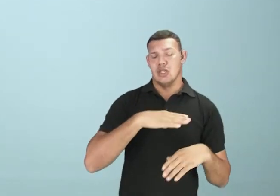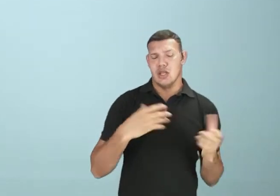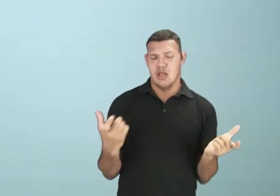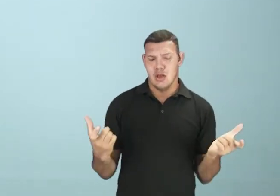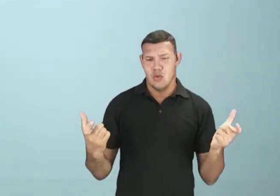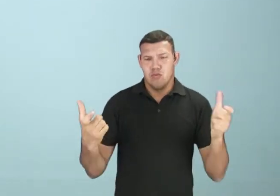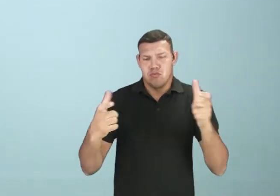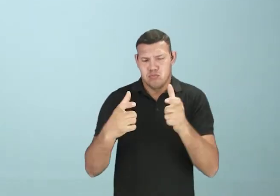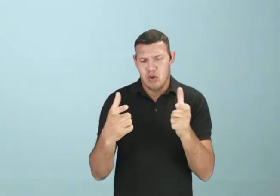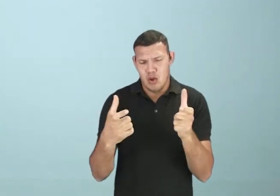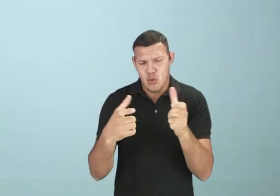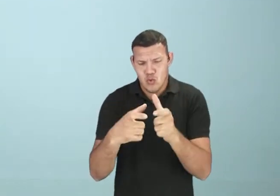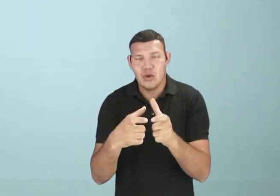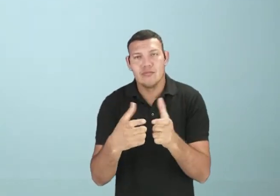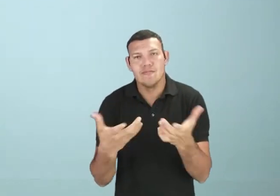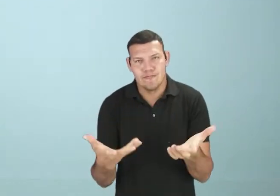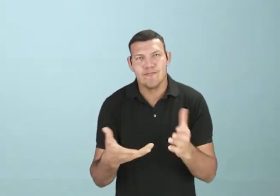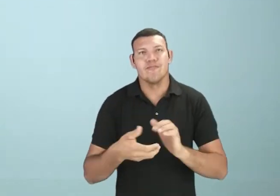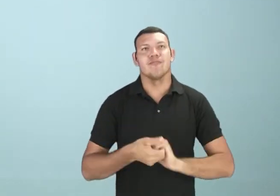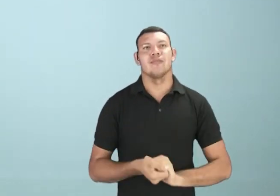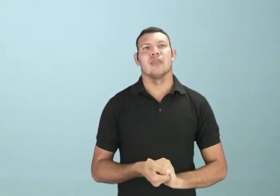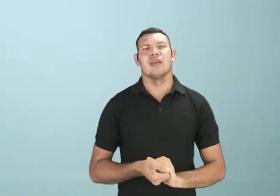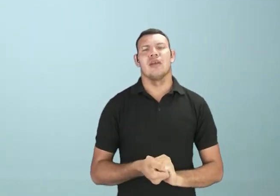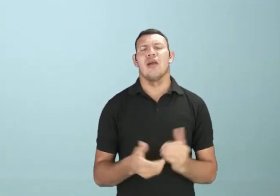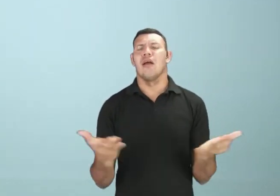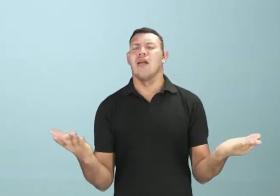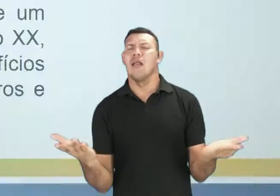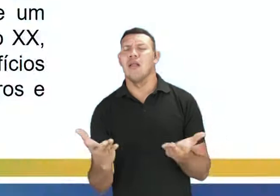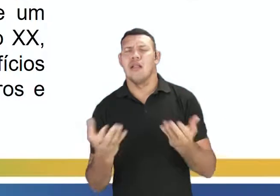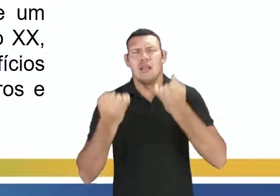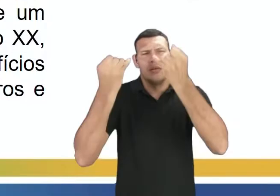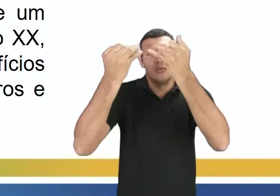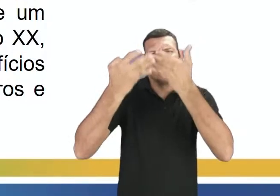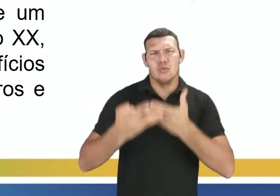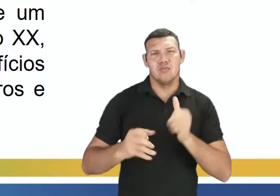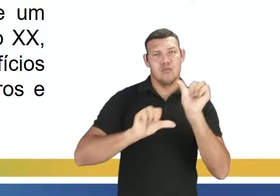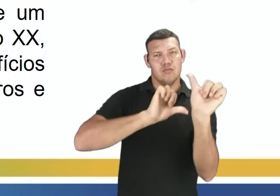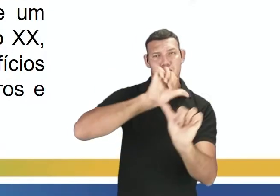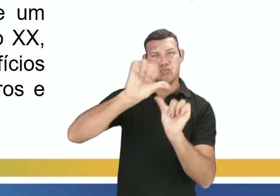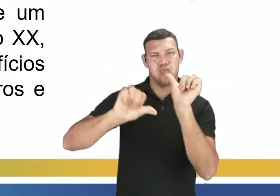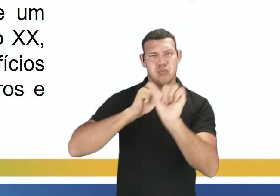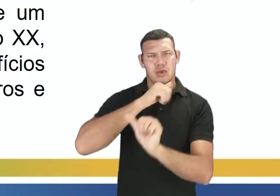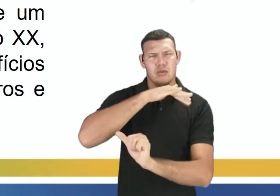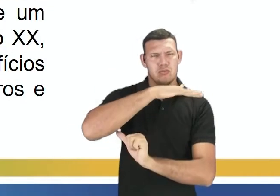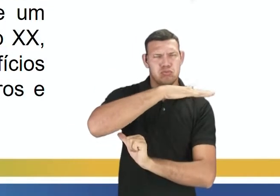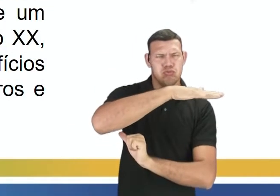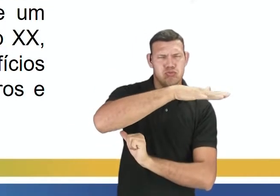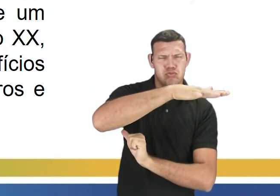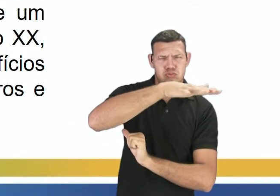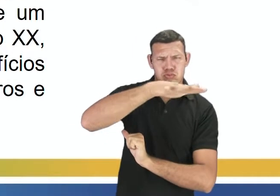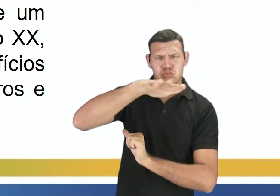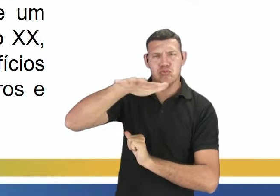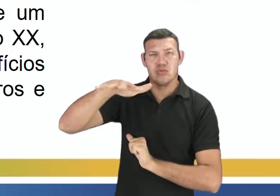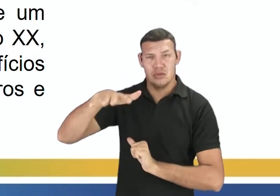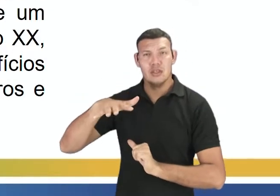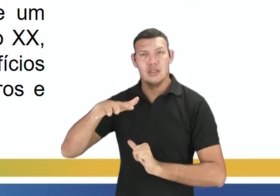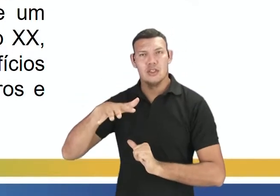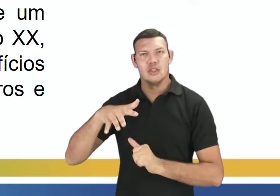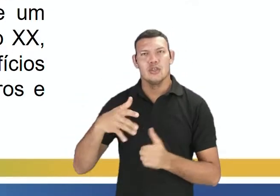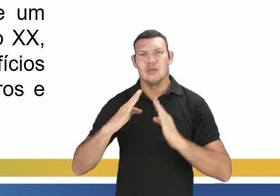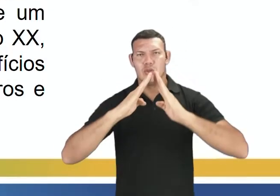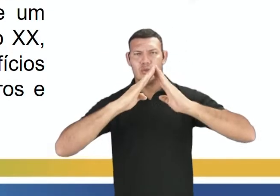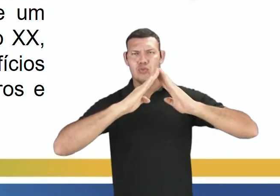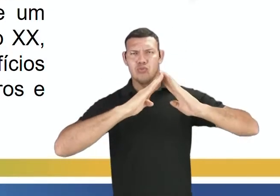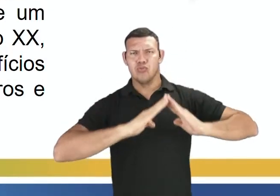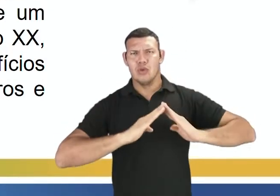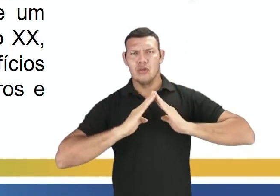essa aula. E aí nós vamos primeiro falar sobre as moradias, essas transformações da paisagem urbana nas moradias, os tipos de moradia